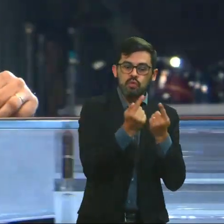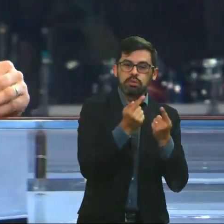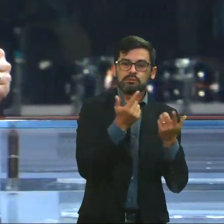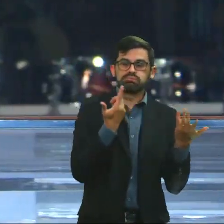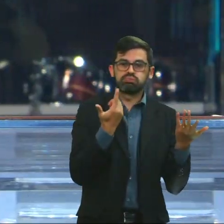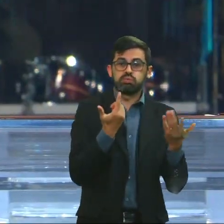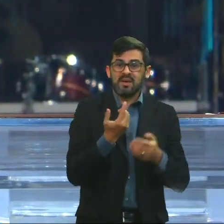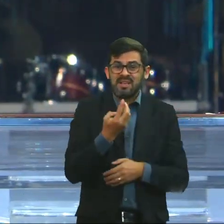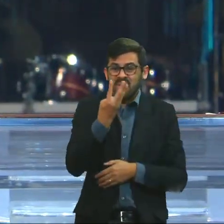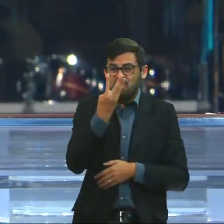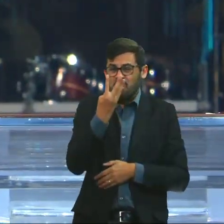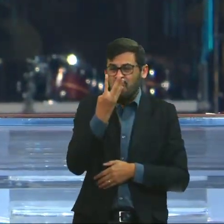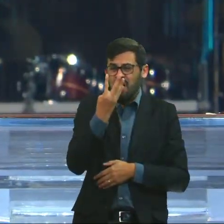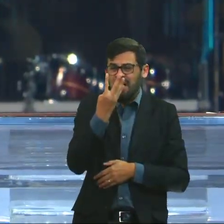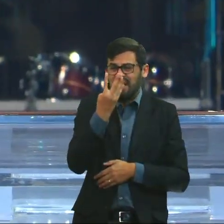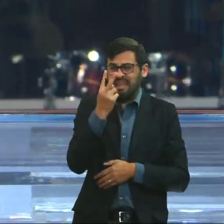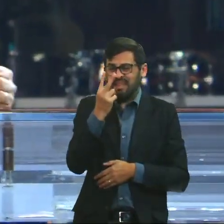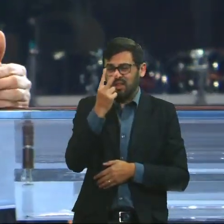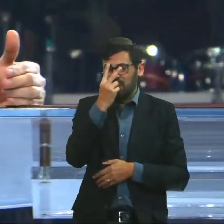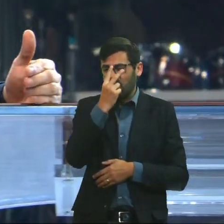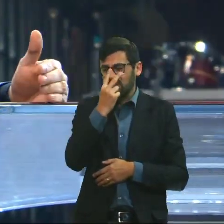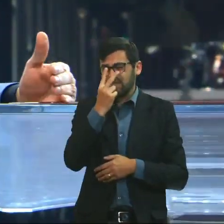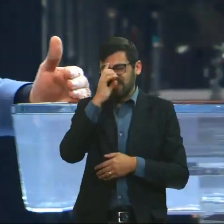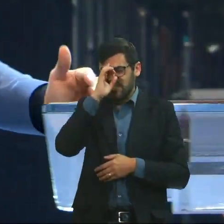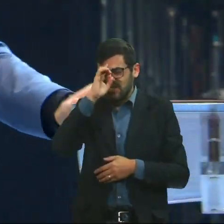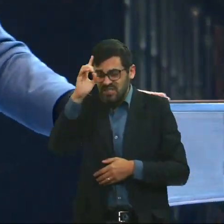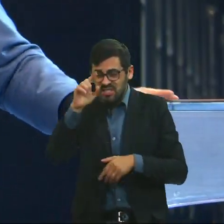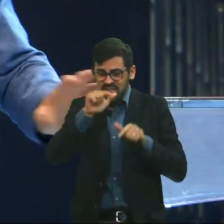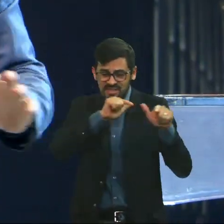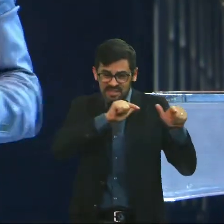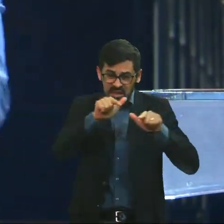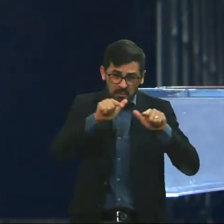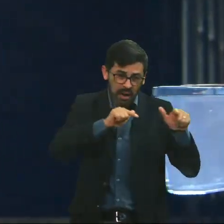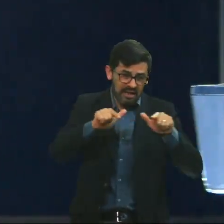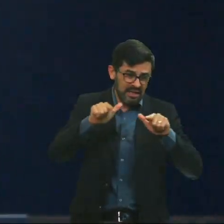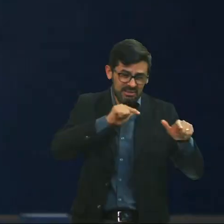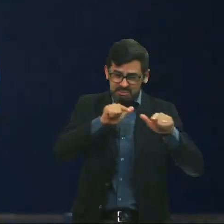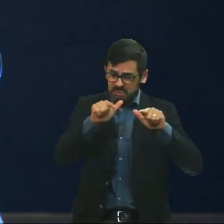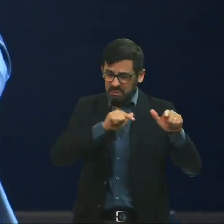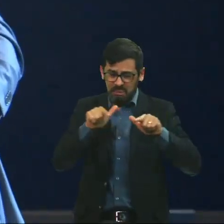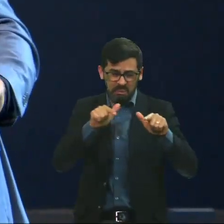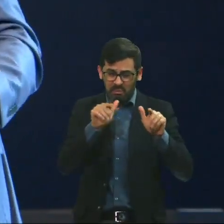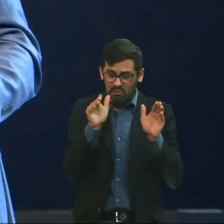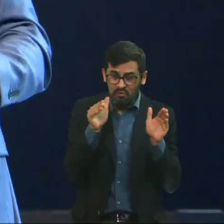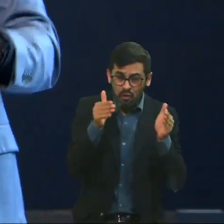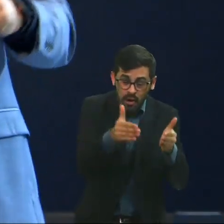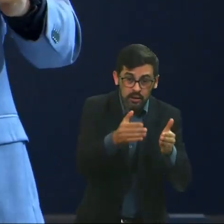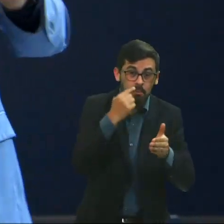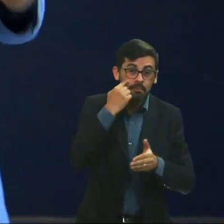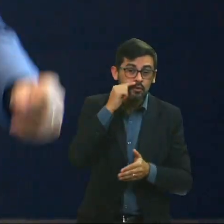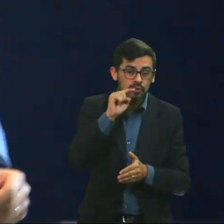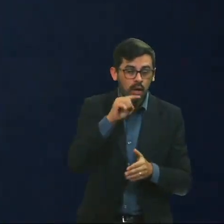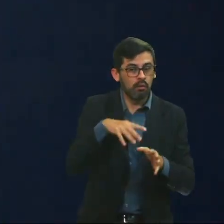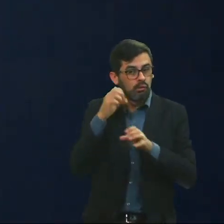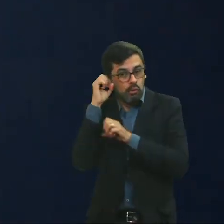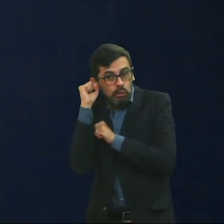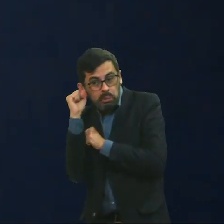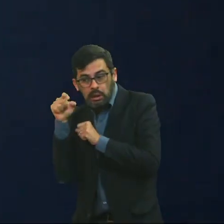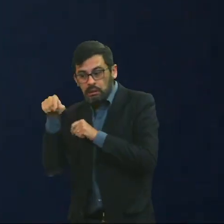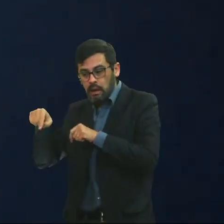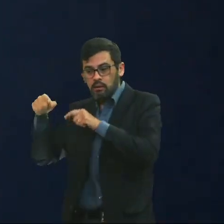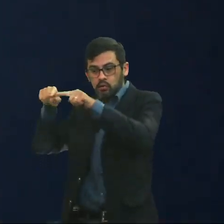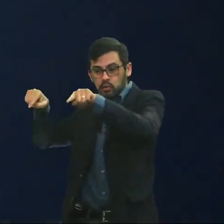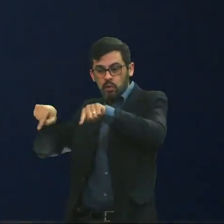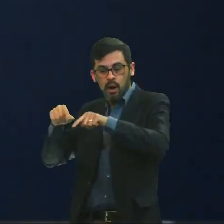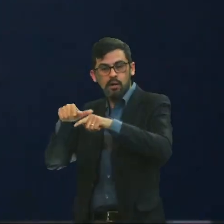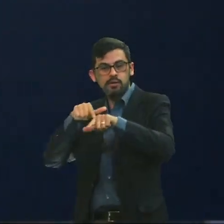ficaram 42 dias trabalhando. 42 dias, ninguém saía daquele lugar. Ele disse, eu dormia no laboratório.